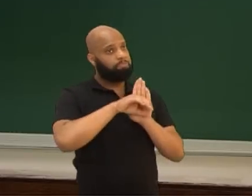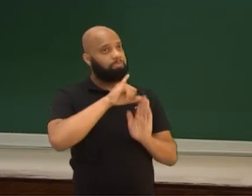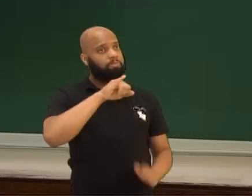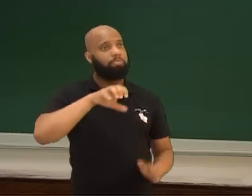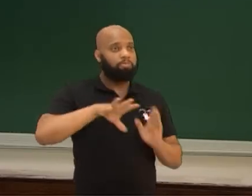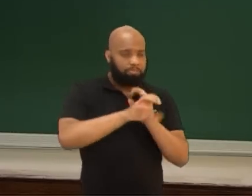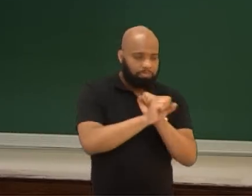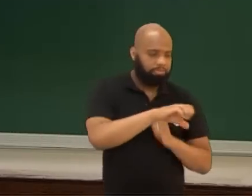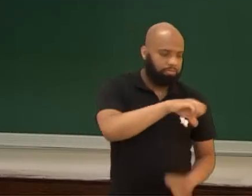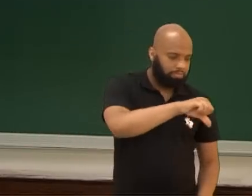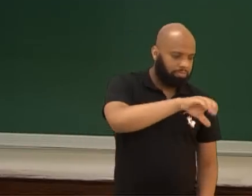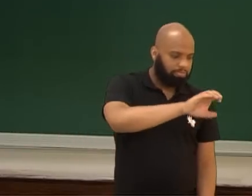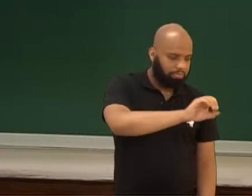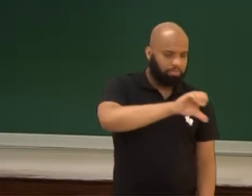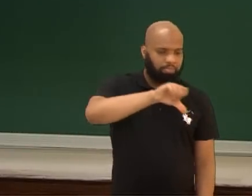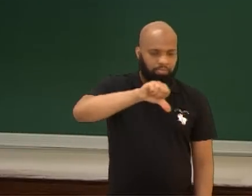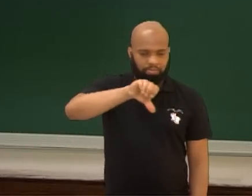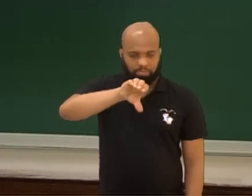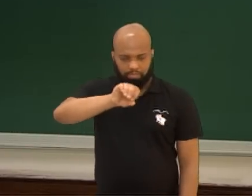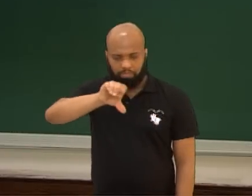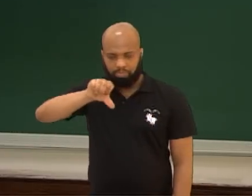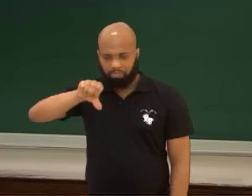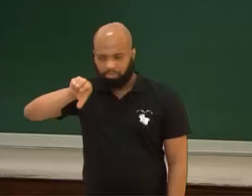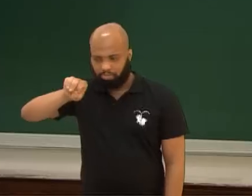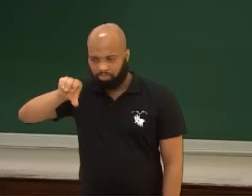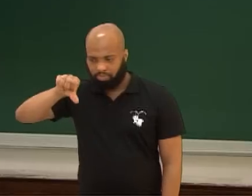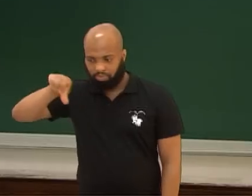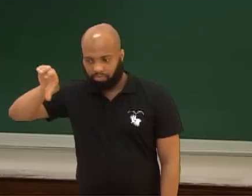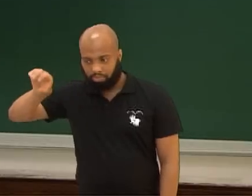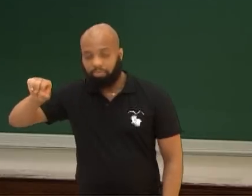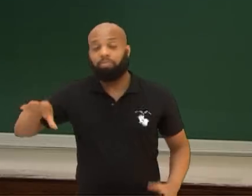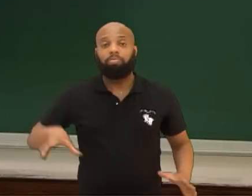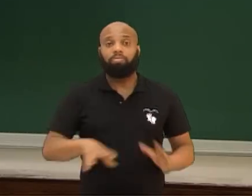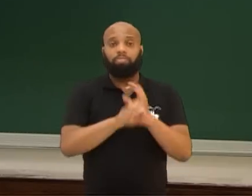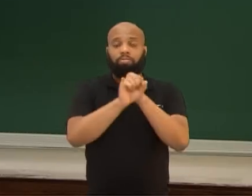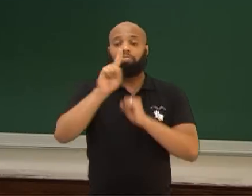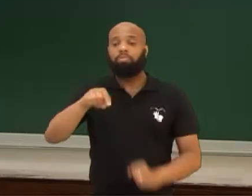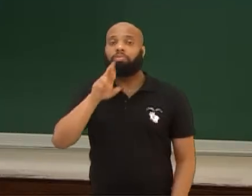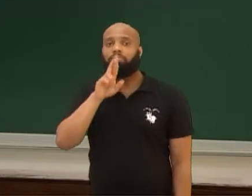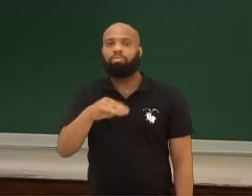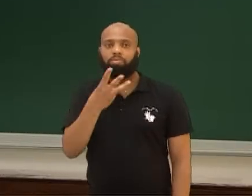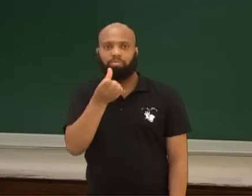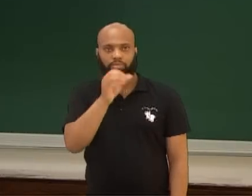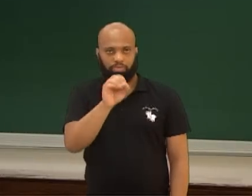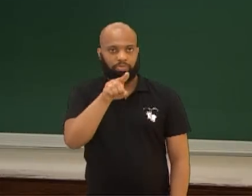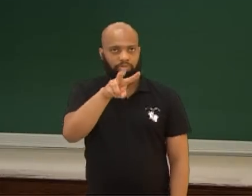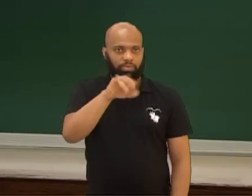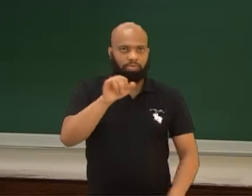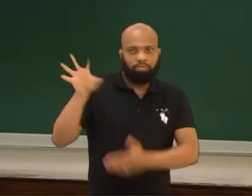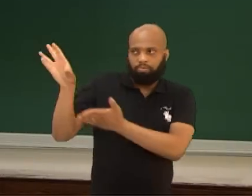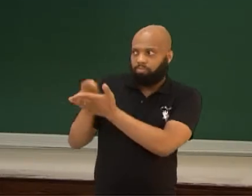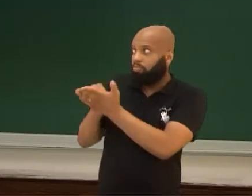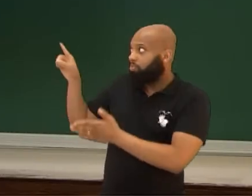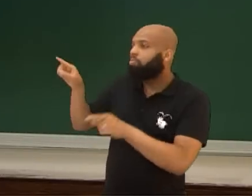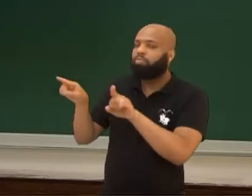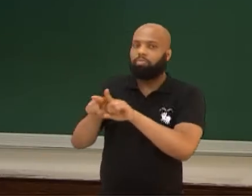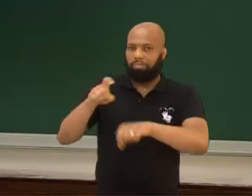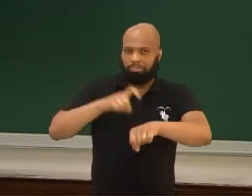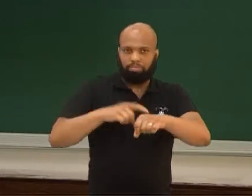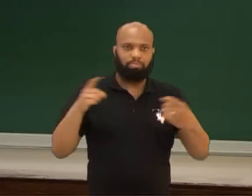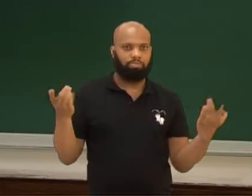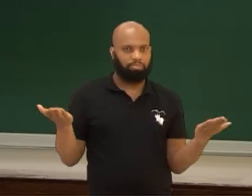90, 90, 90 mais 90 mais 90, vai dar 360 graus. Vou dar um tempinho para vocês copiarem isso, que é